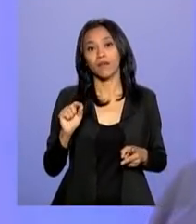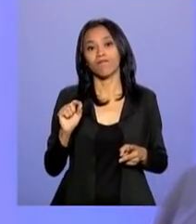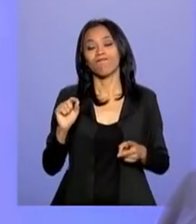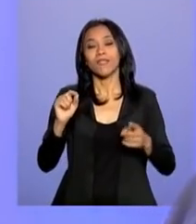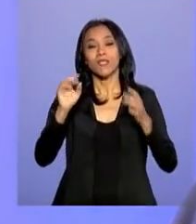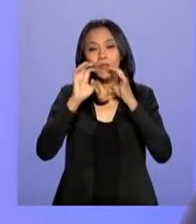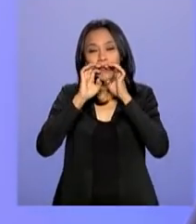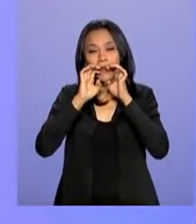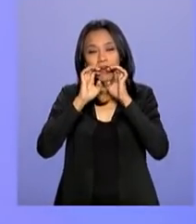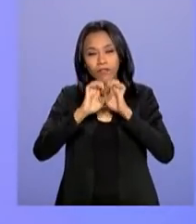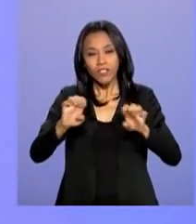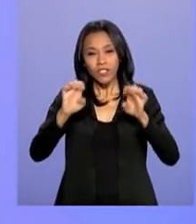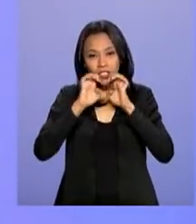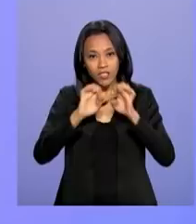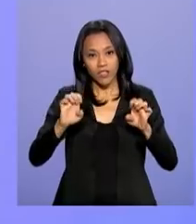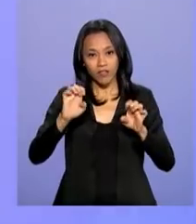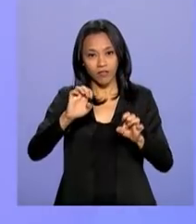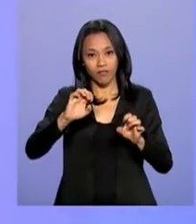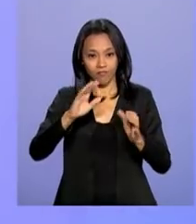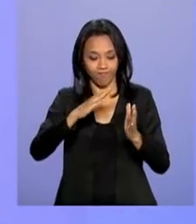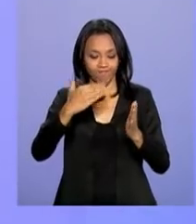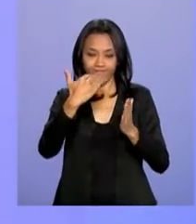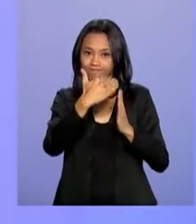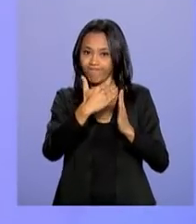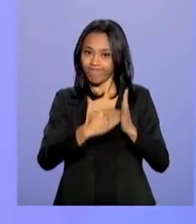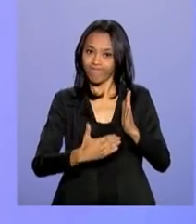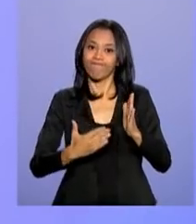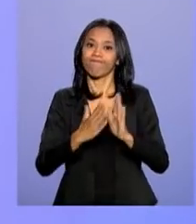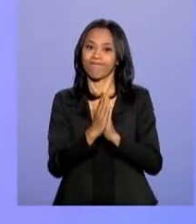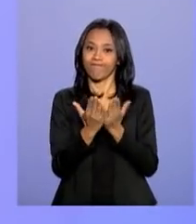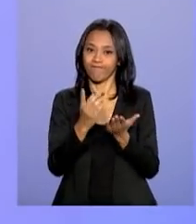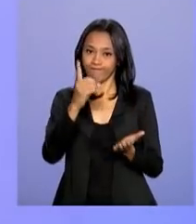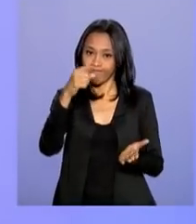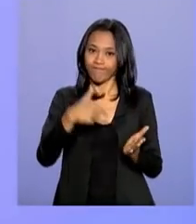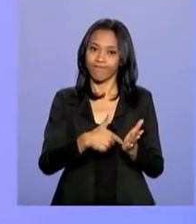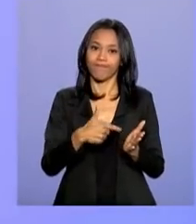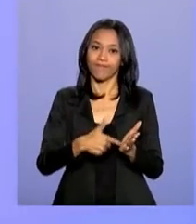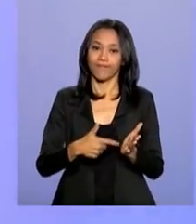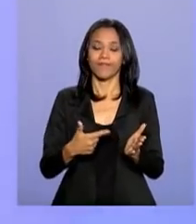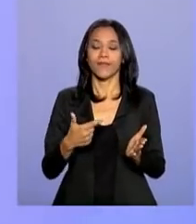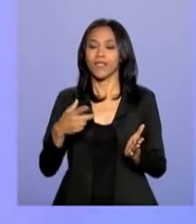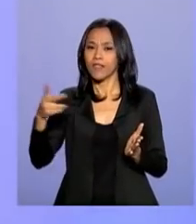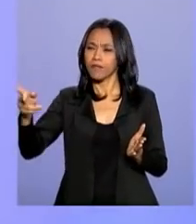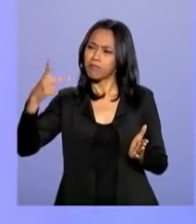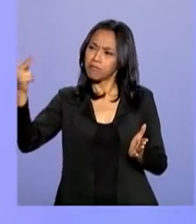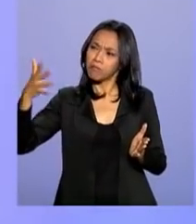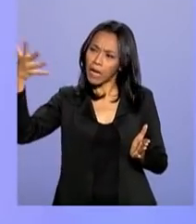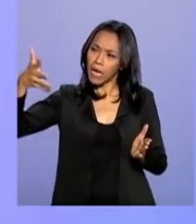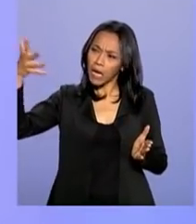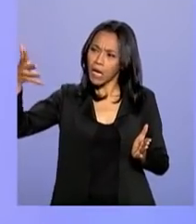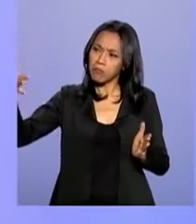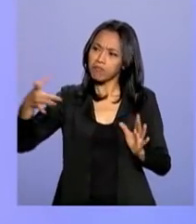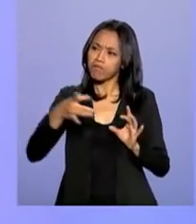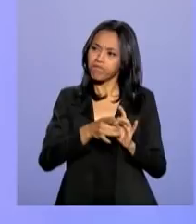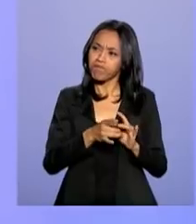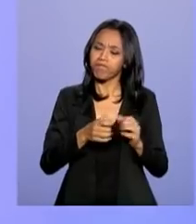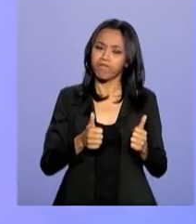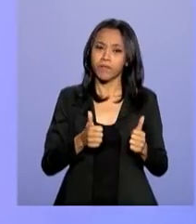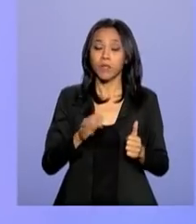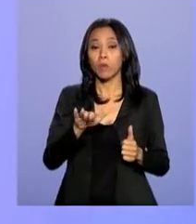Evangelho e nas suas palavras, Dom Urani, em tudo quanto ouvi neste momento. Quando se conta